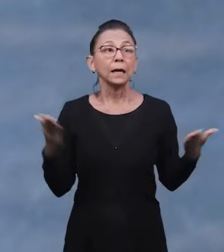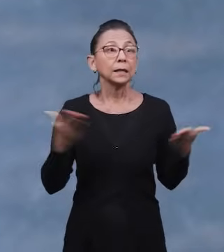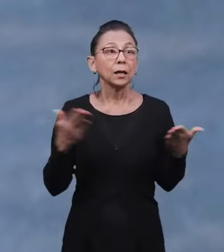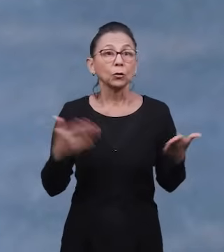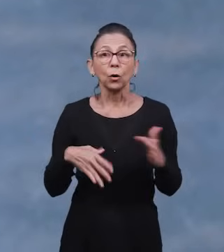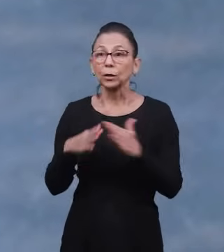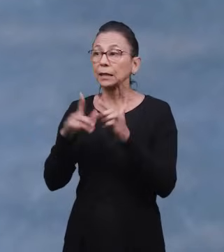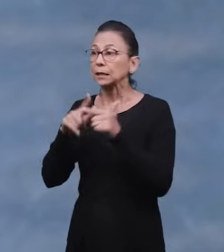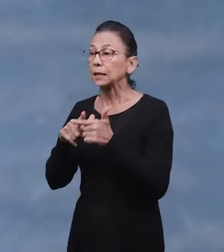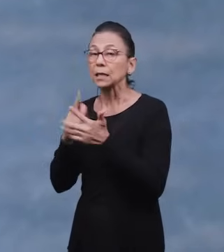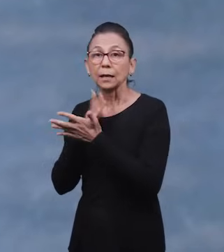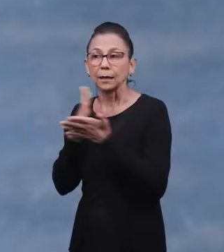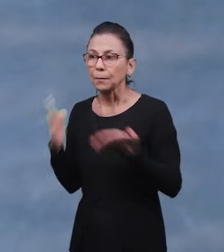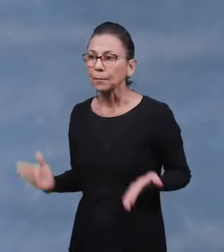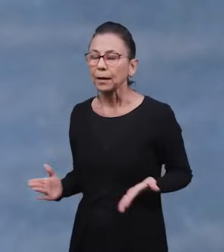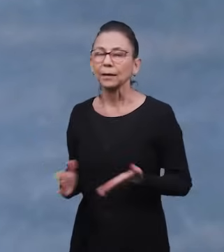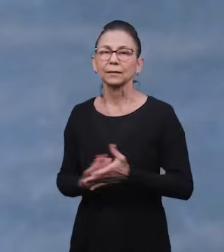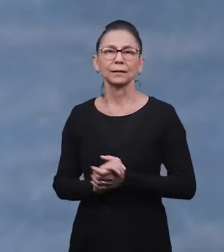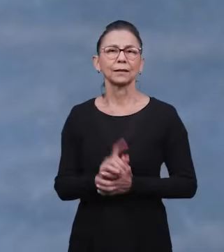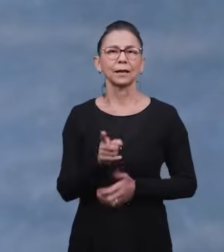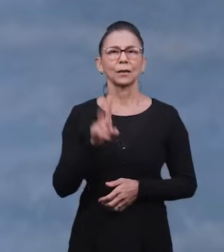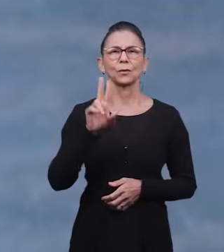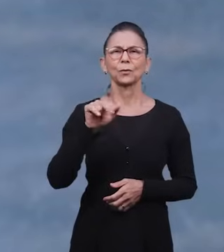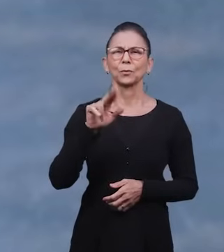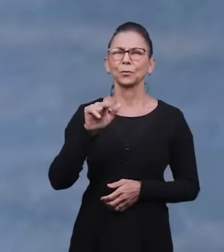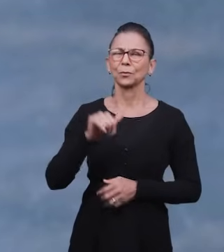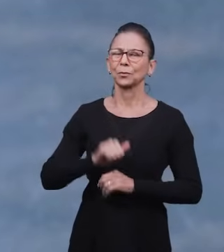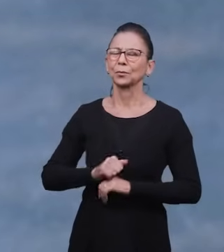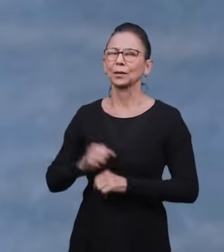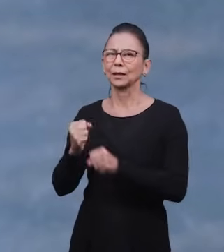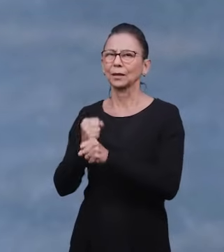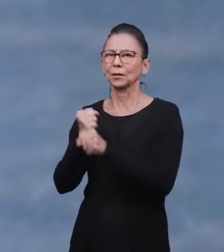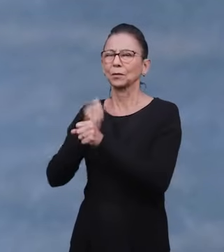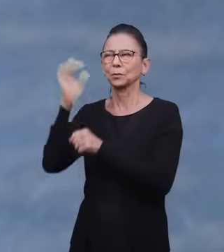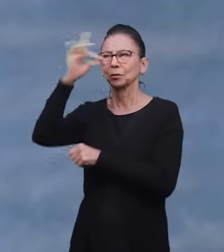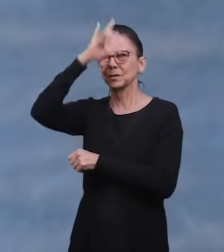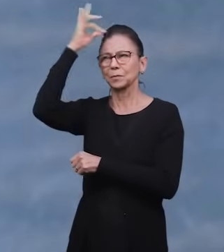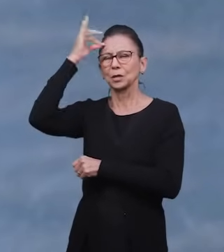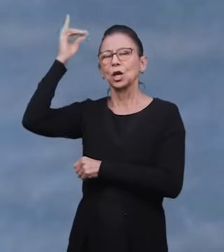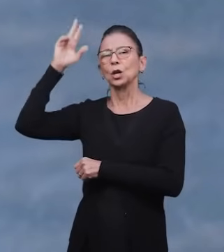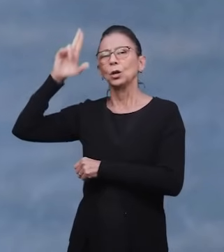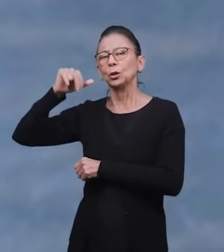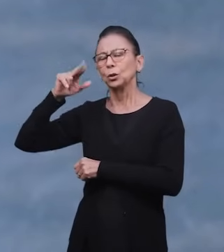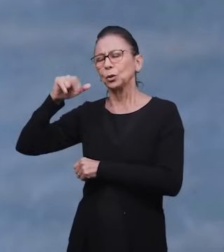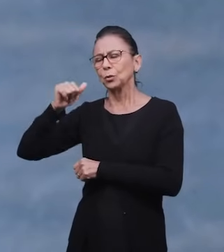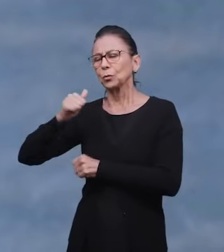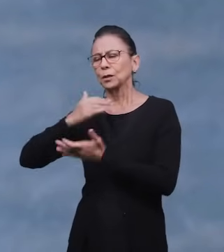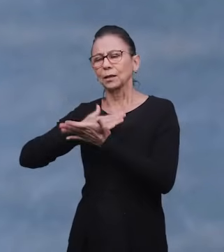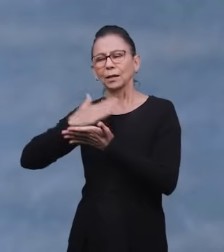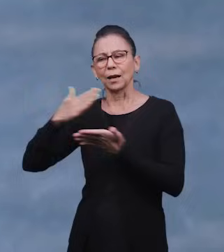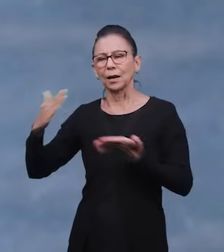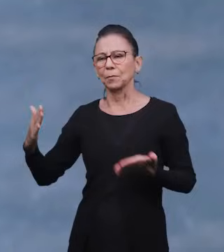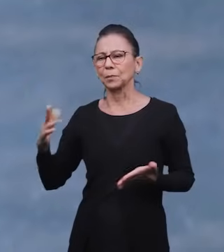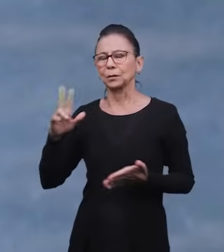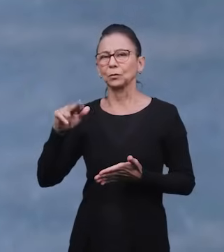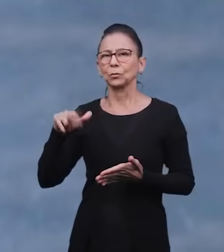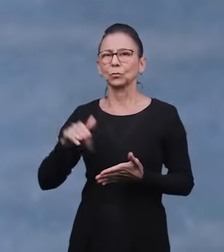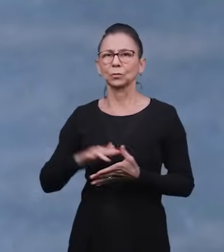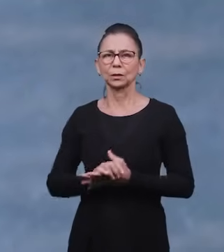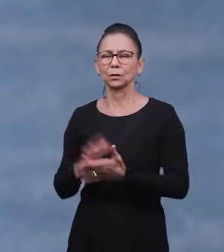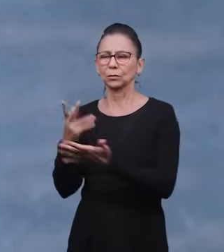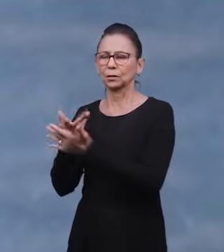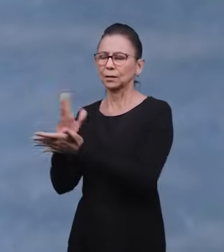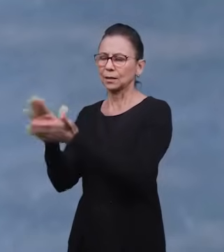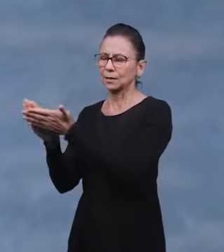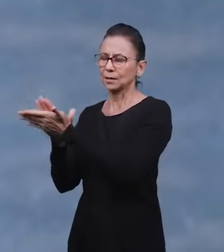tranquilos que a obra nunca sofreu dano. A obra nunca sofrerá dano. Quem provoca o dano, o escândalo,